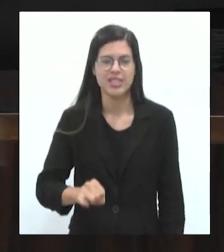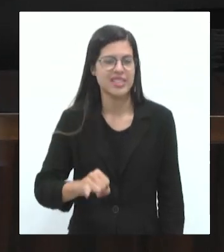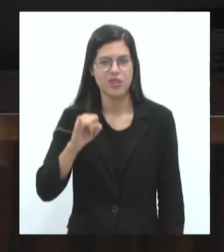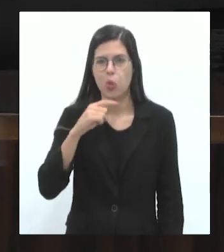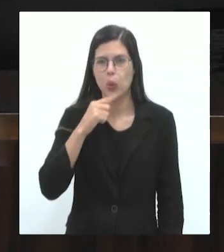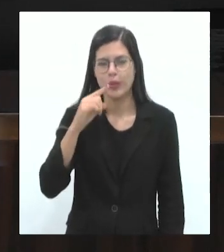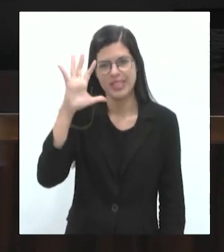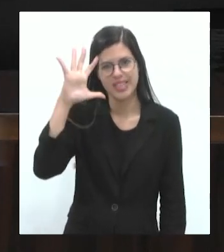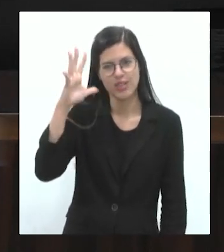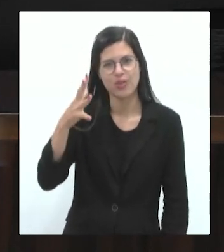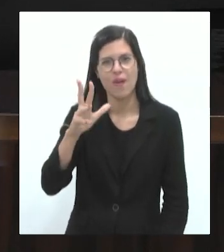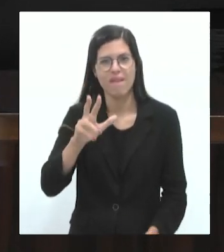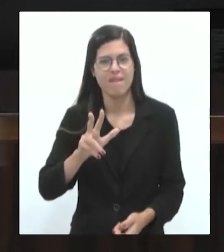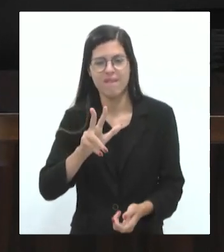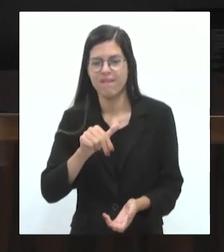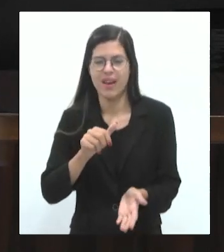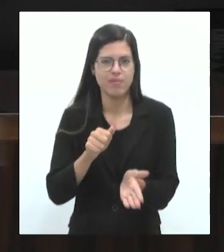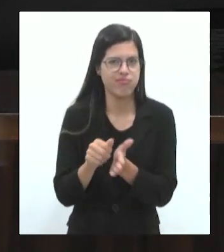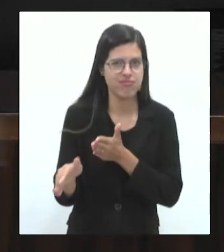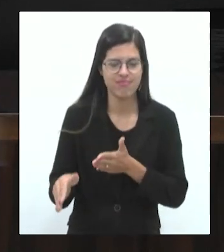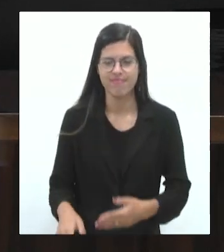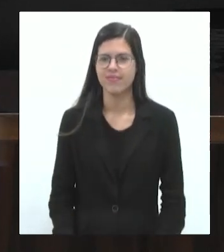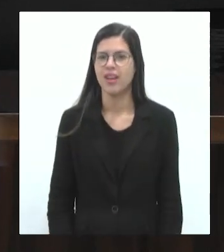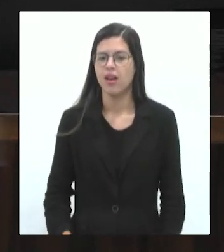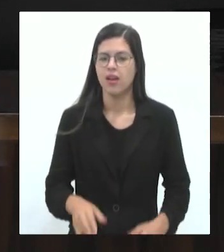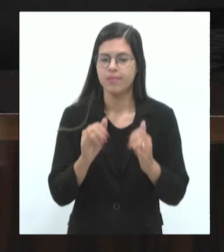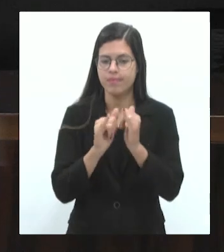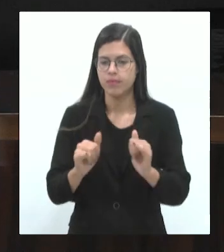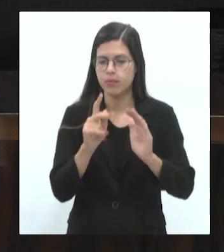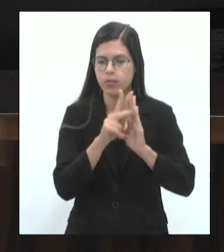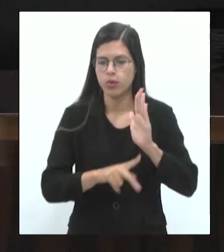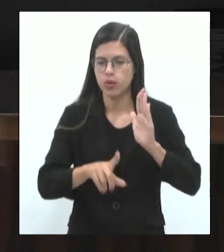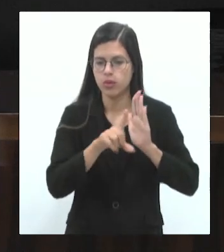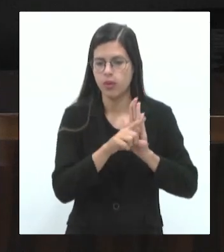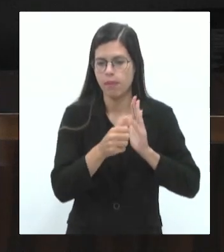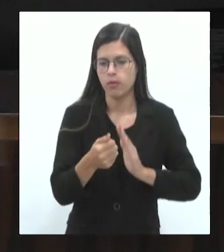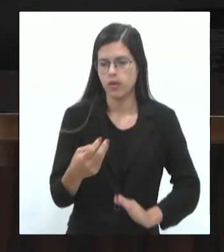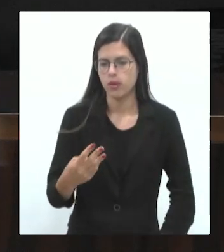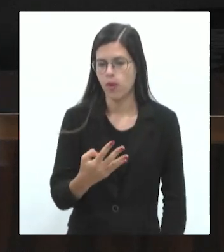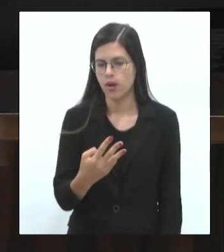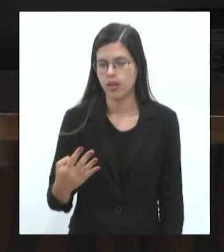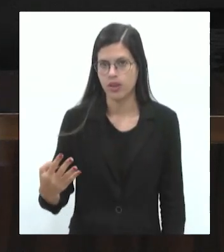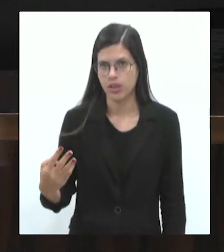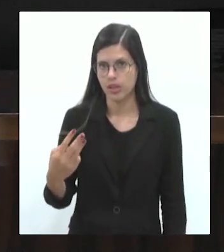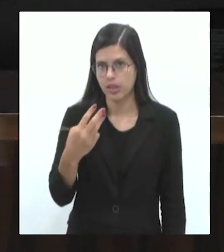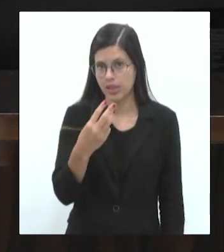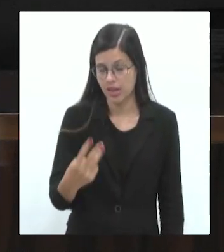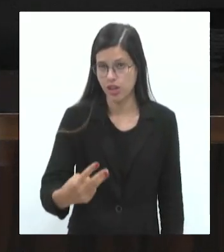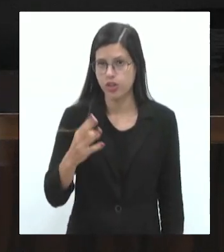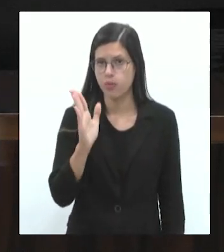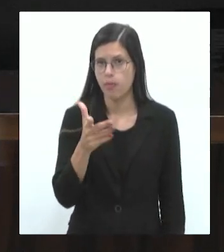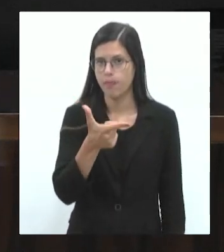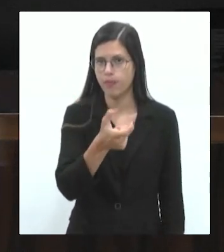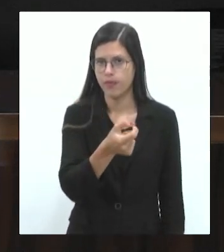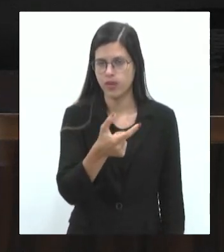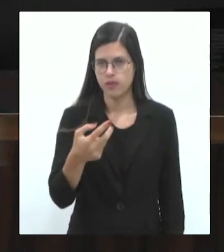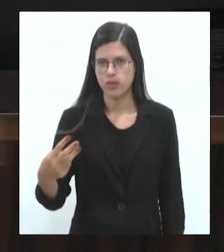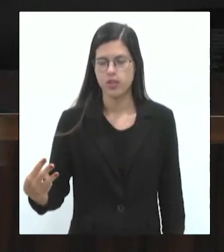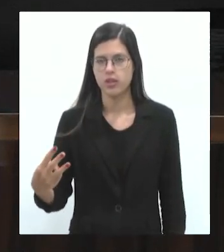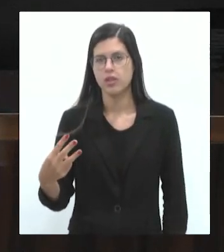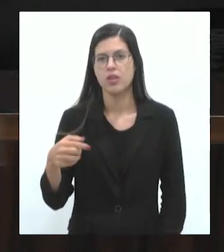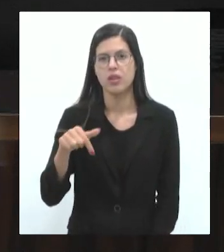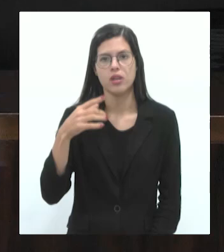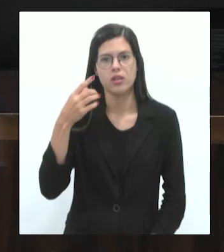tranquilo. Anuncio projeto de lei número 1343 de 2023, de autoria da deputada